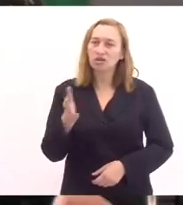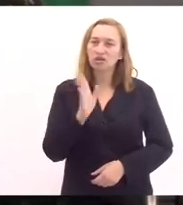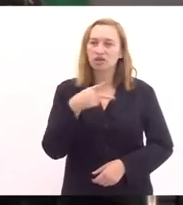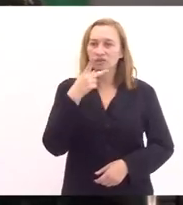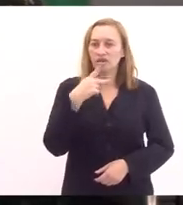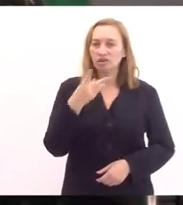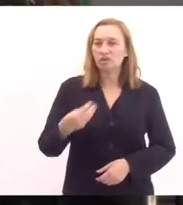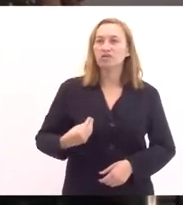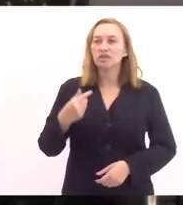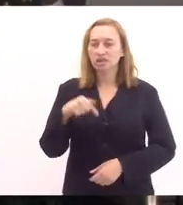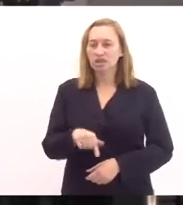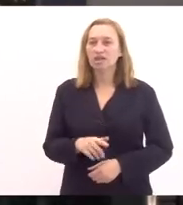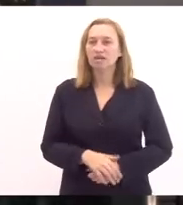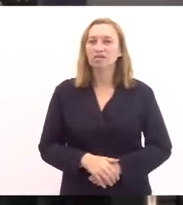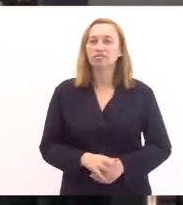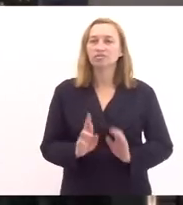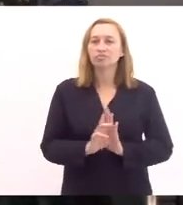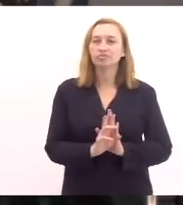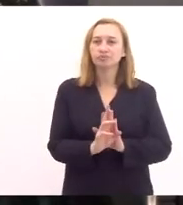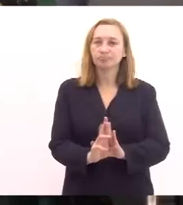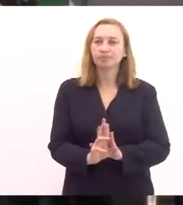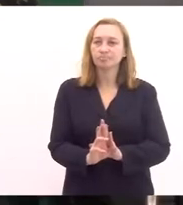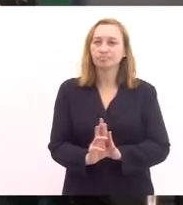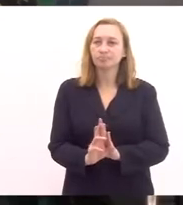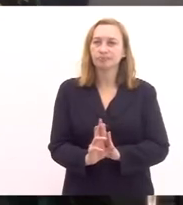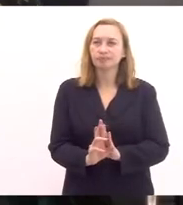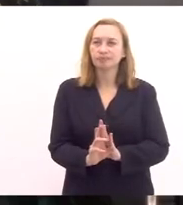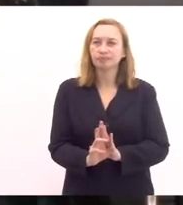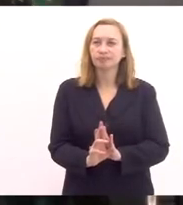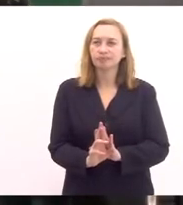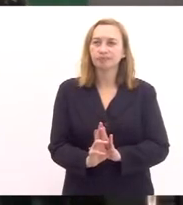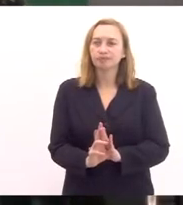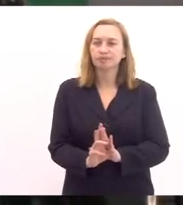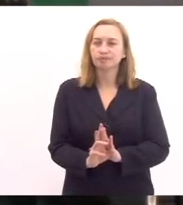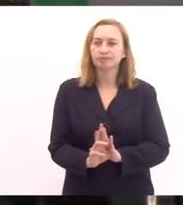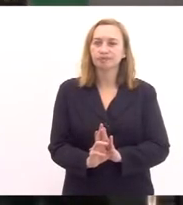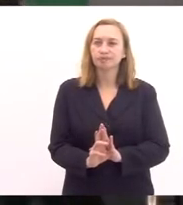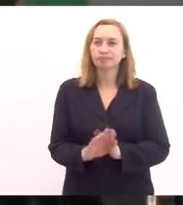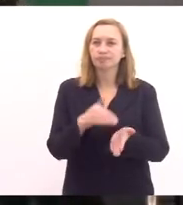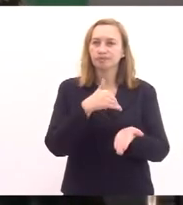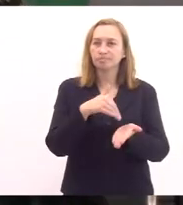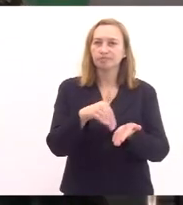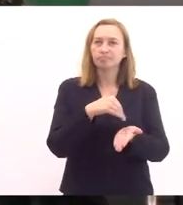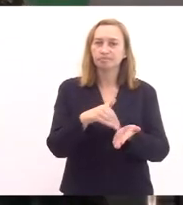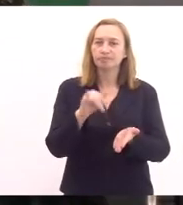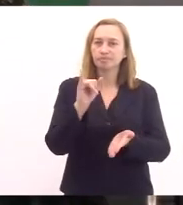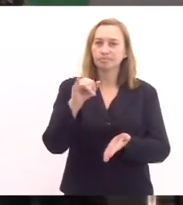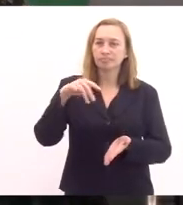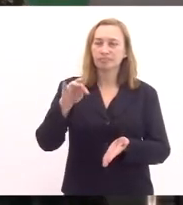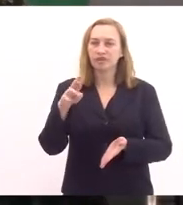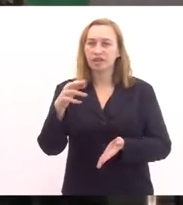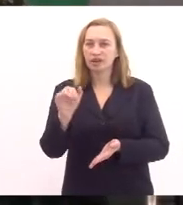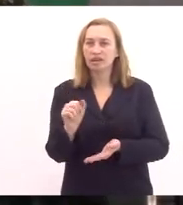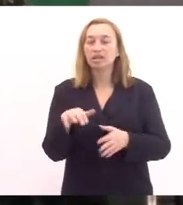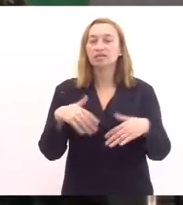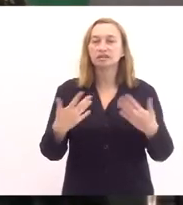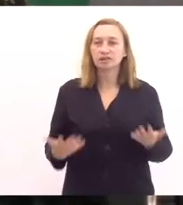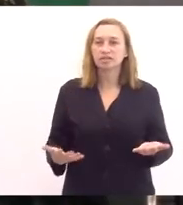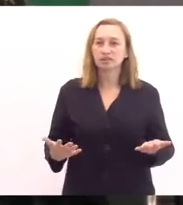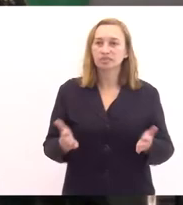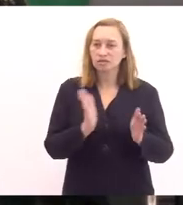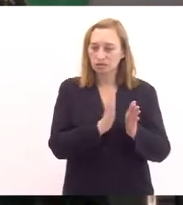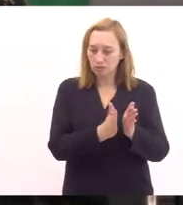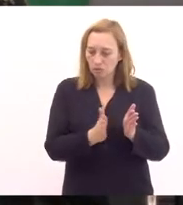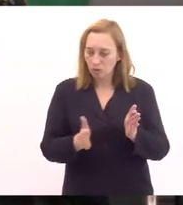gente já falou que tá aqui presente representando a é a secretária interina então nós vamos